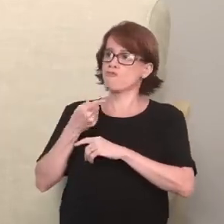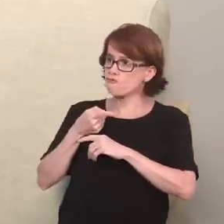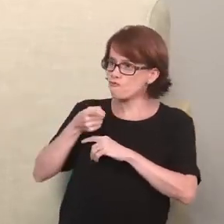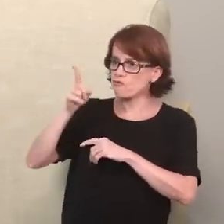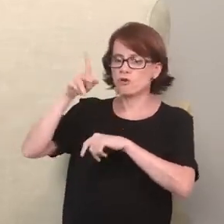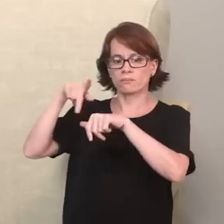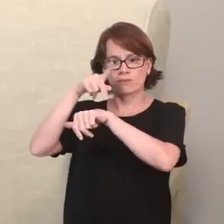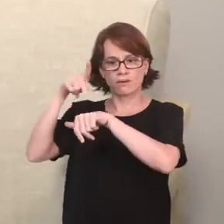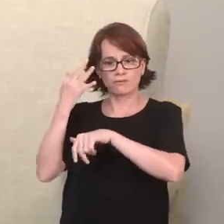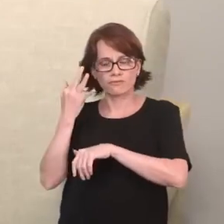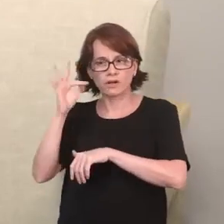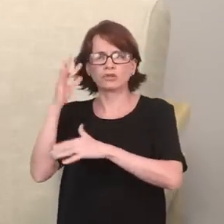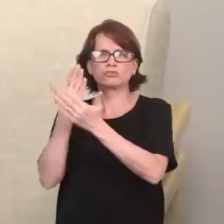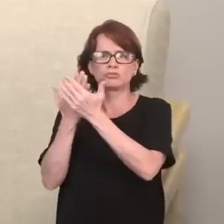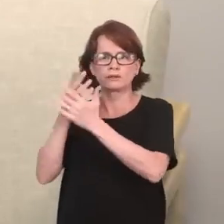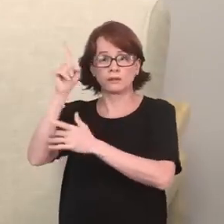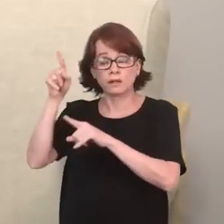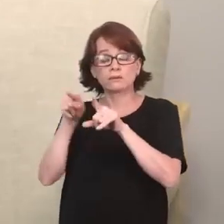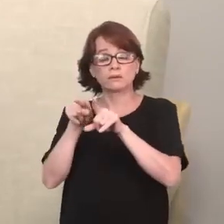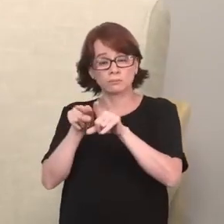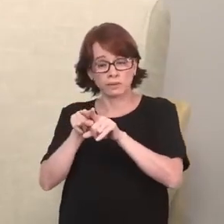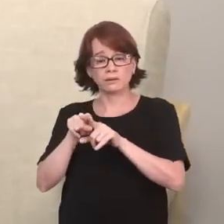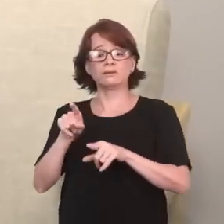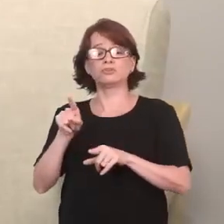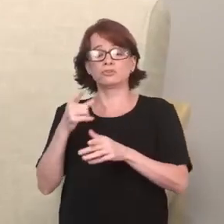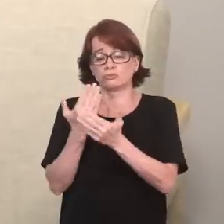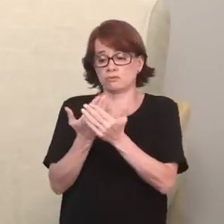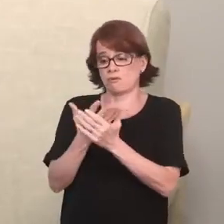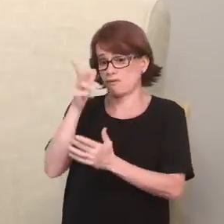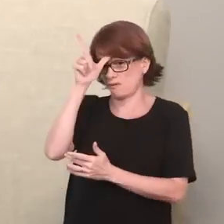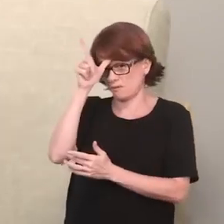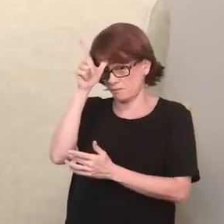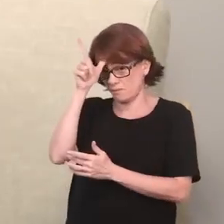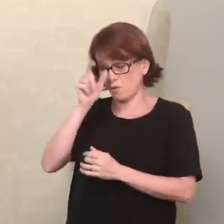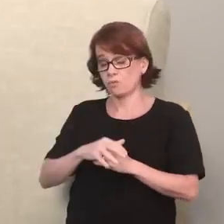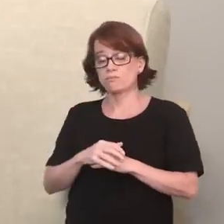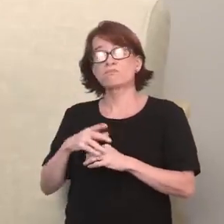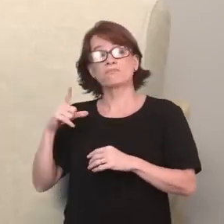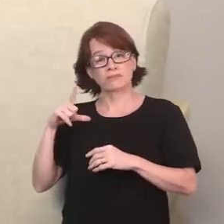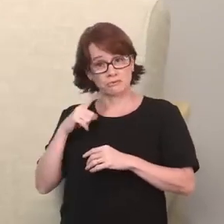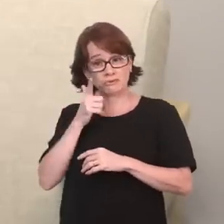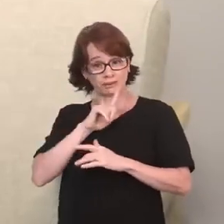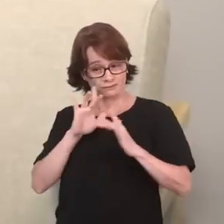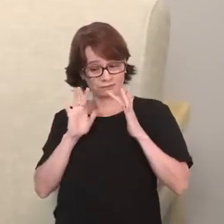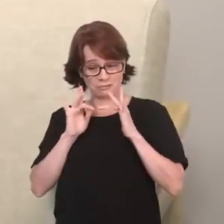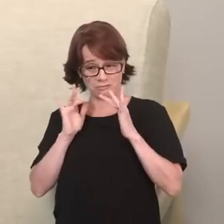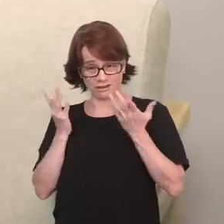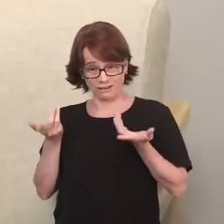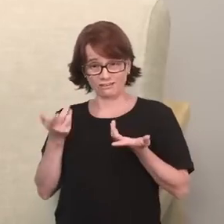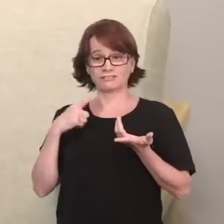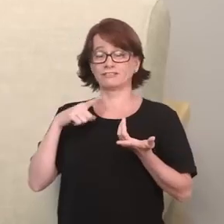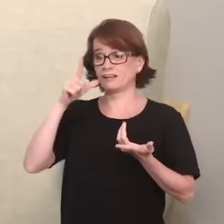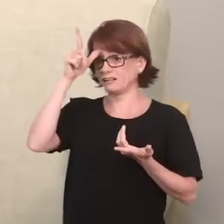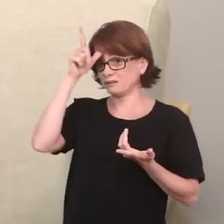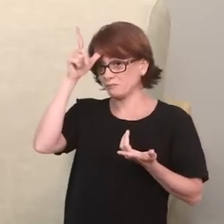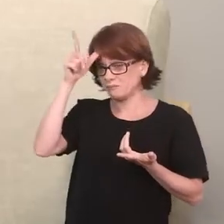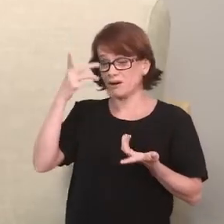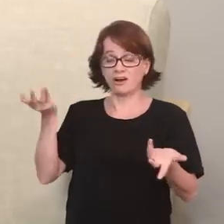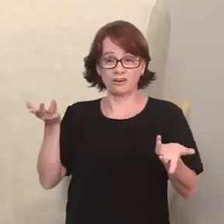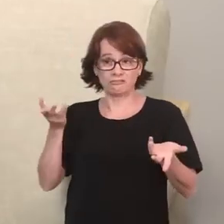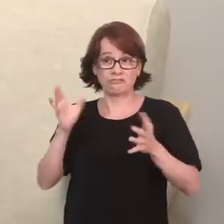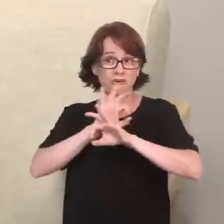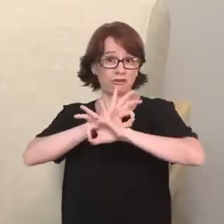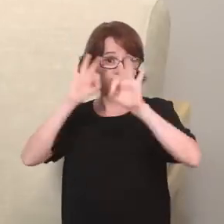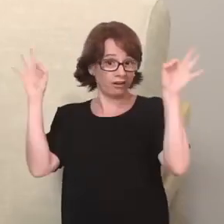fiquei 2 meses lá, falava bem francês. Estudei 5 anos de alemão, falava bem alemão. arrumei um namorado alemão, então isso ajudou muito a falar alemão